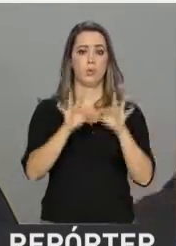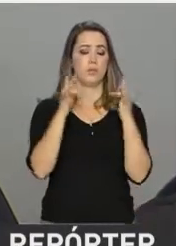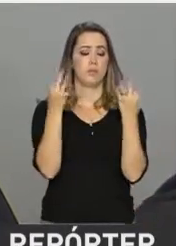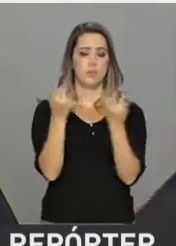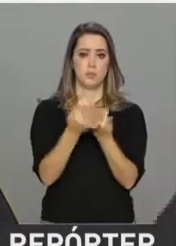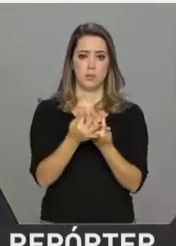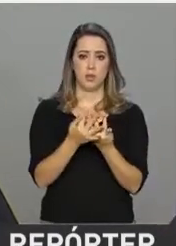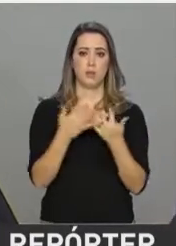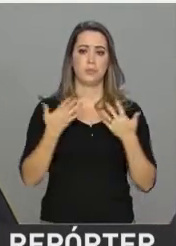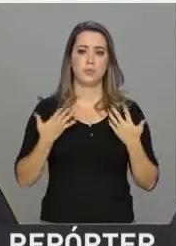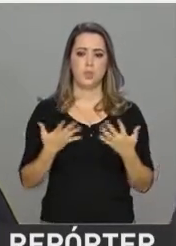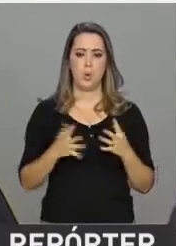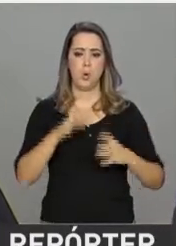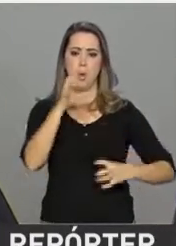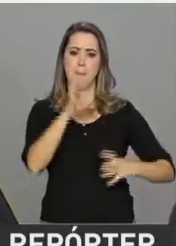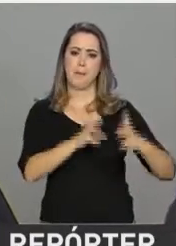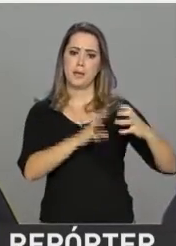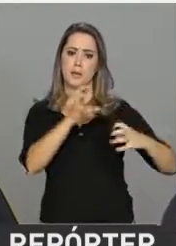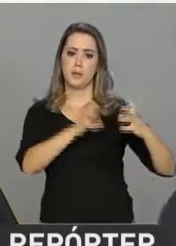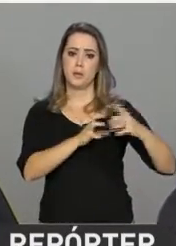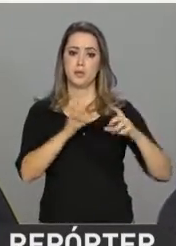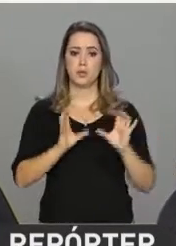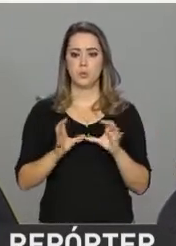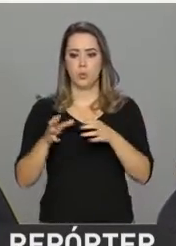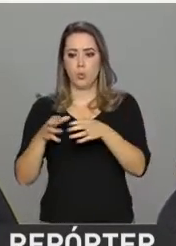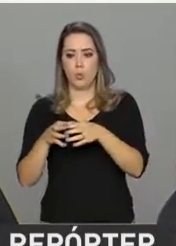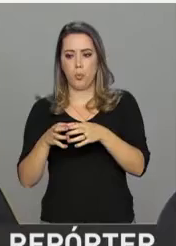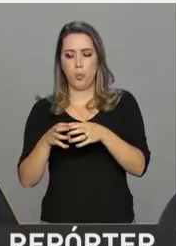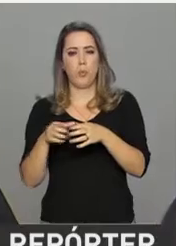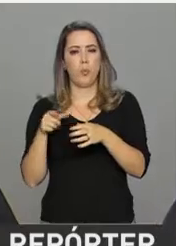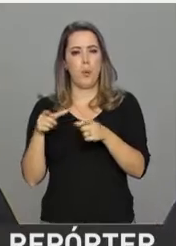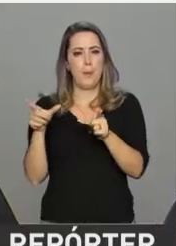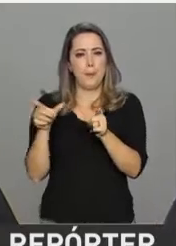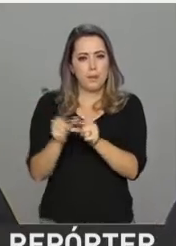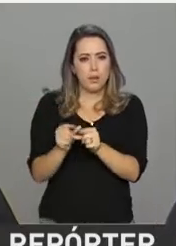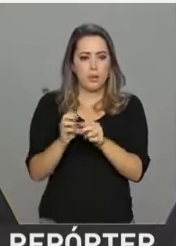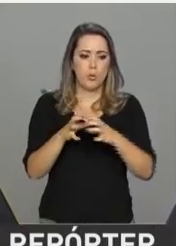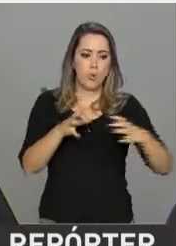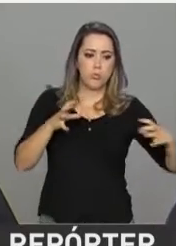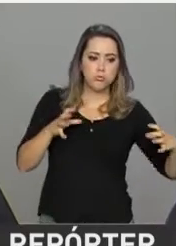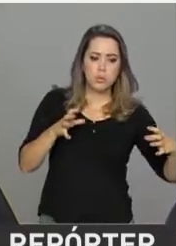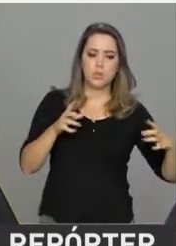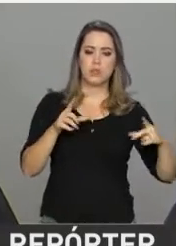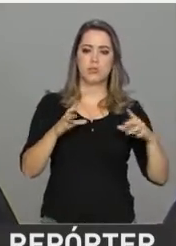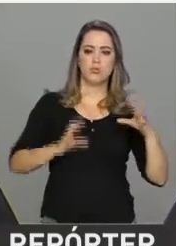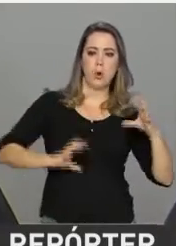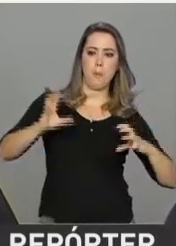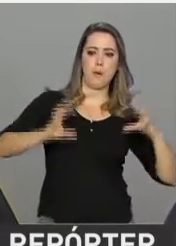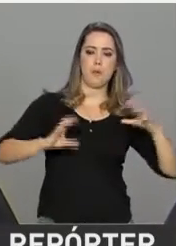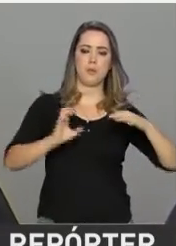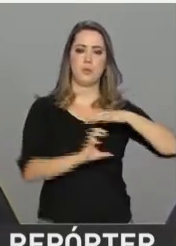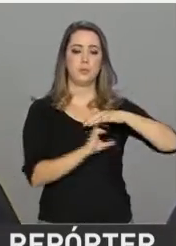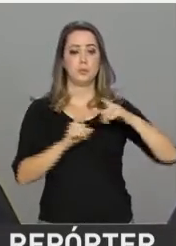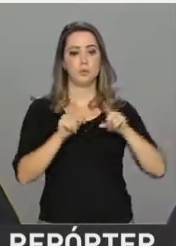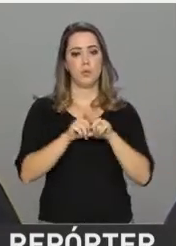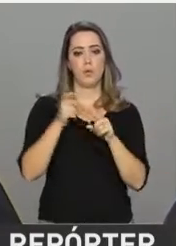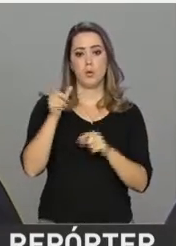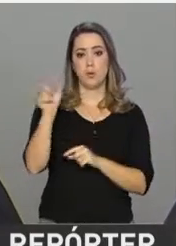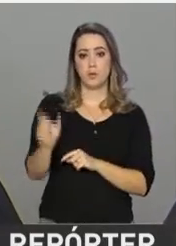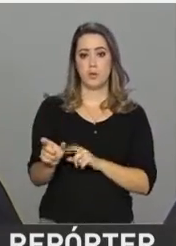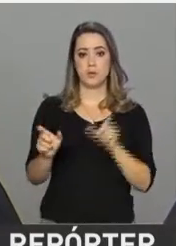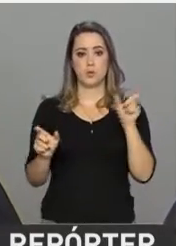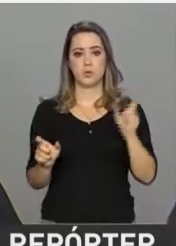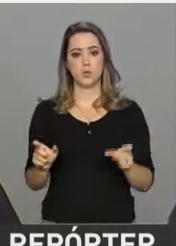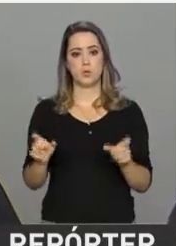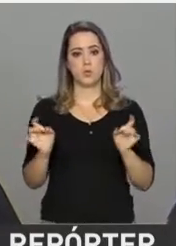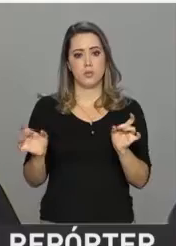conflito entre o grande eo pequeno ou então o pode ser até o alguém que seja mercador